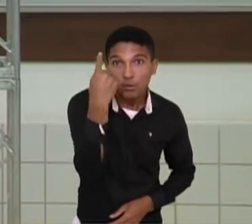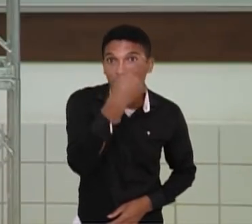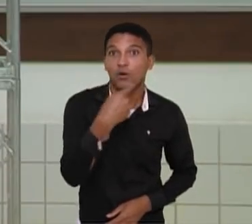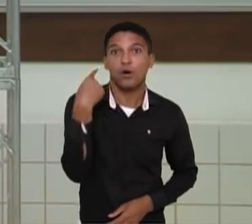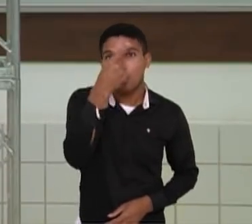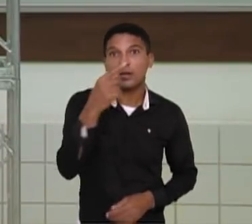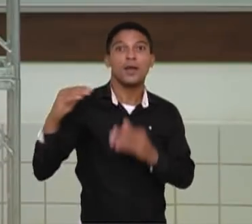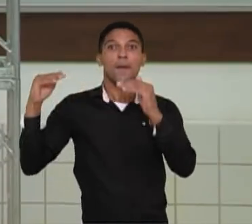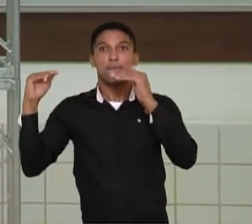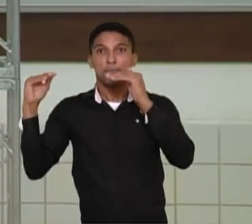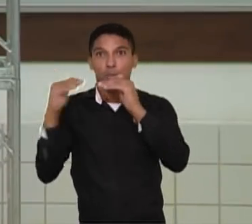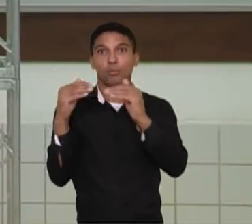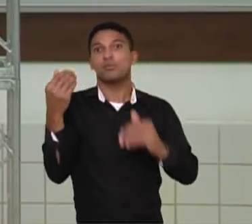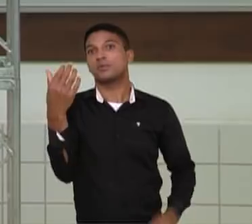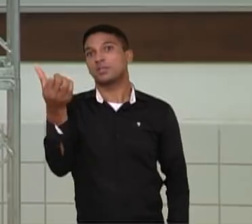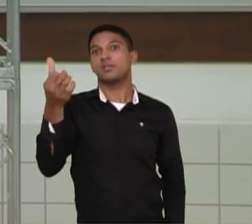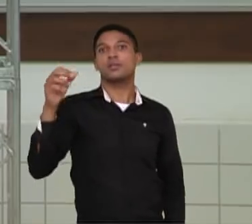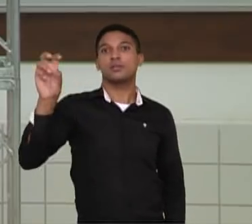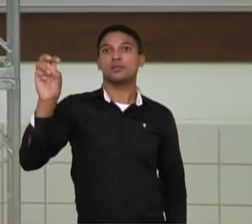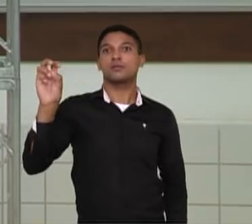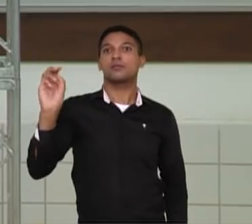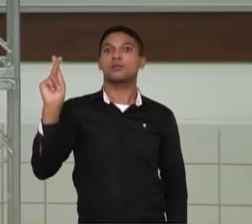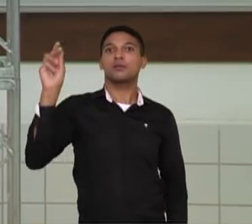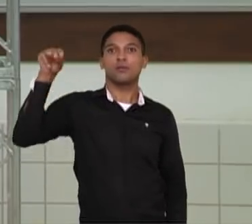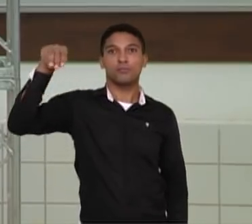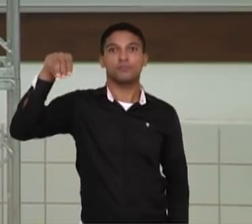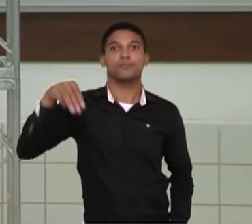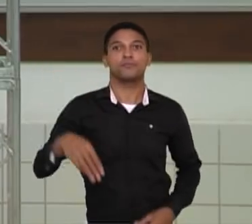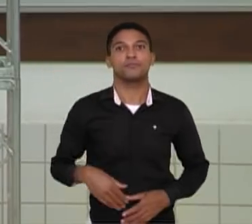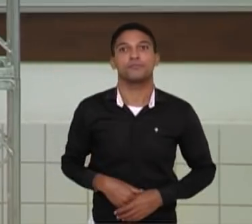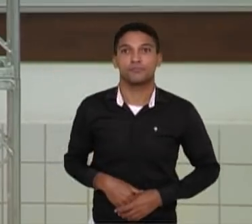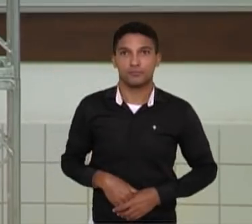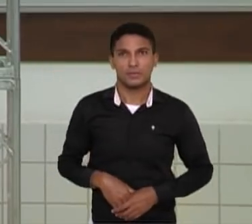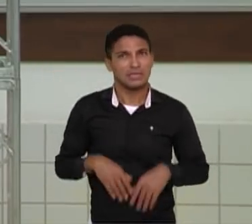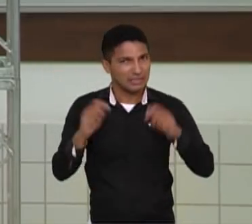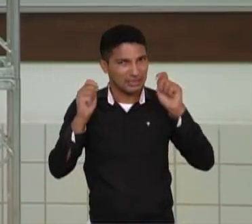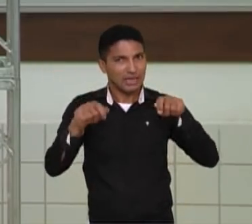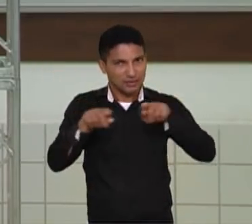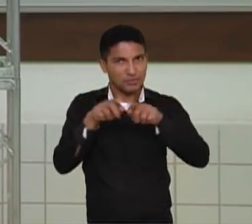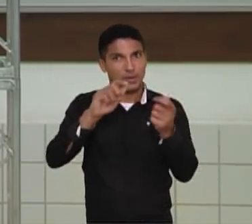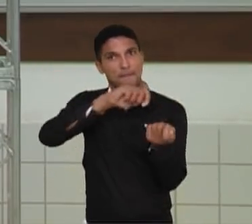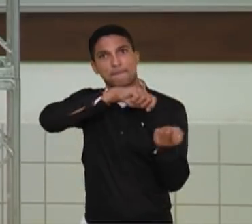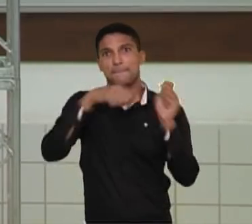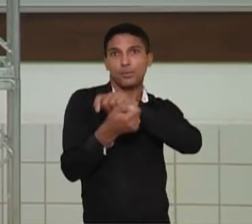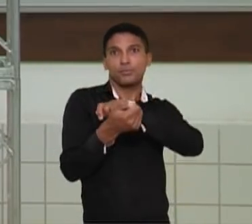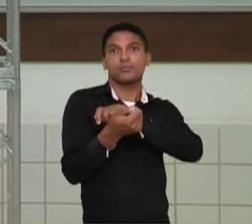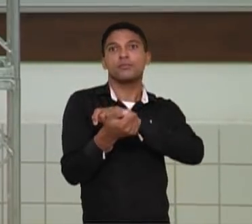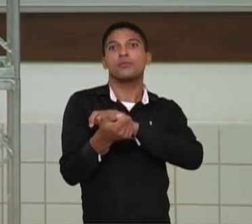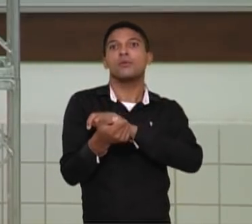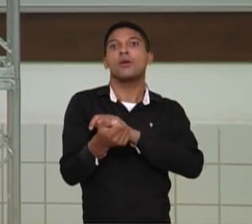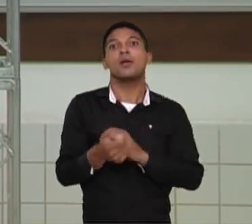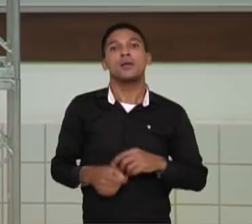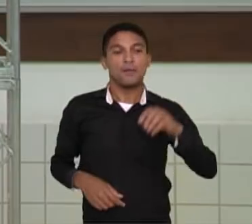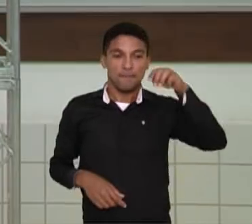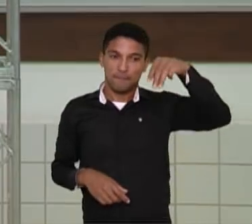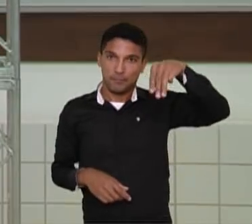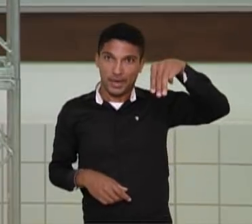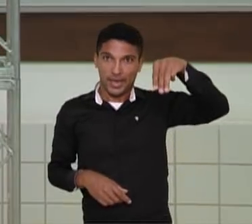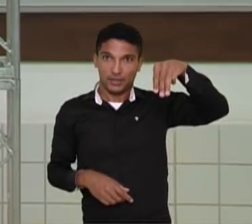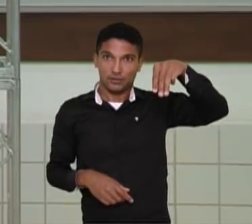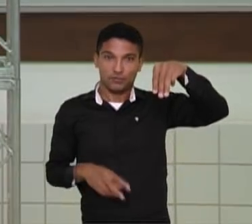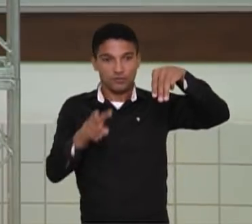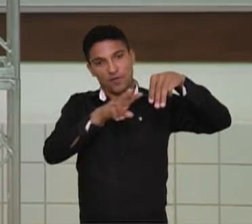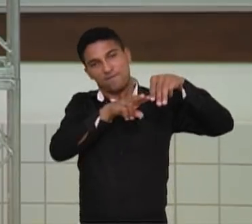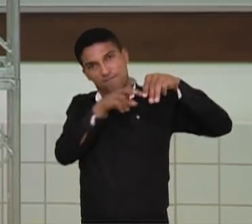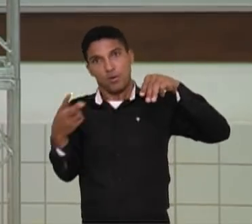várias situações onde eu posso, eu poderia pensar em metro por segundo. Quantos metros eu ando em tantos segundos? Né? É uma